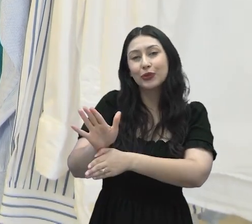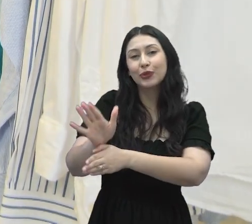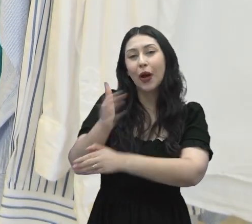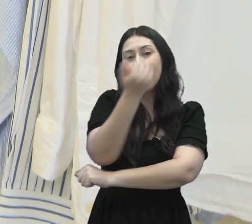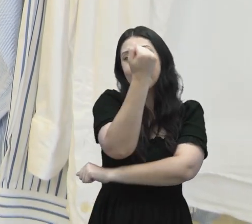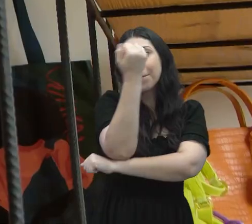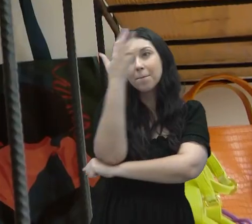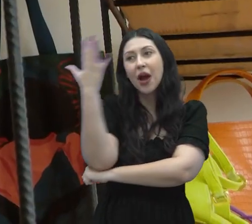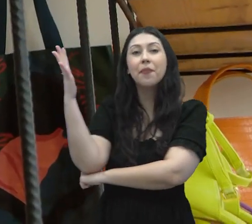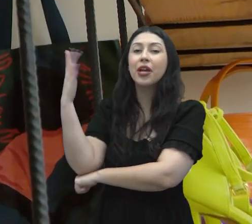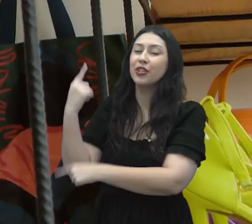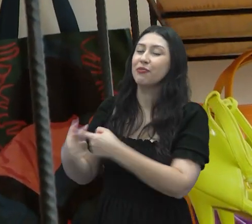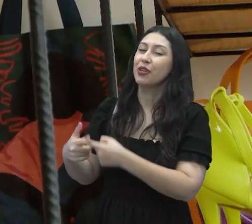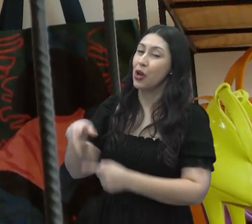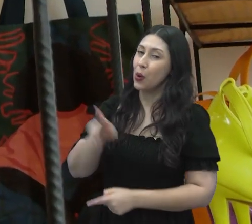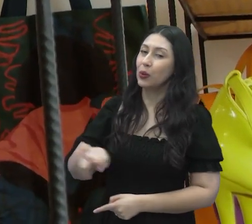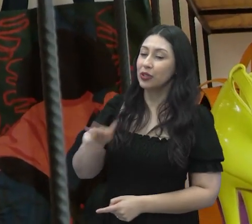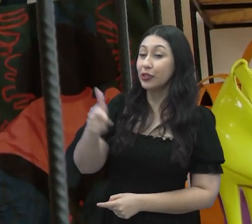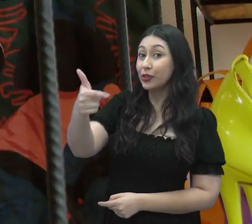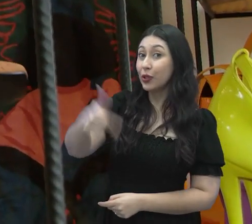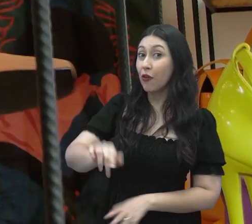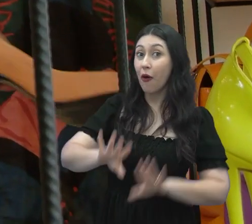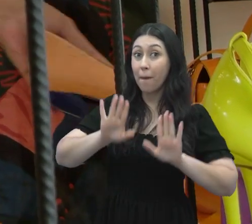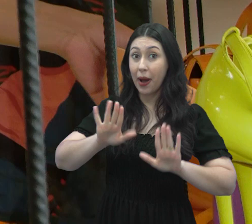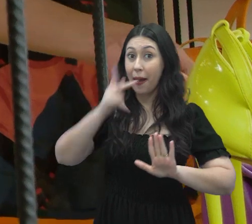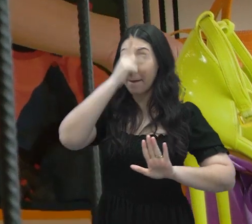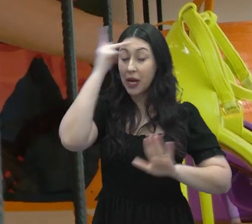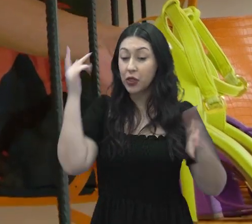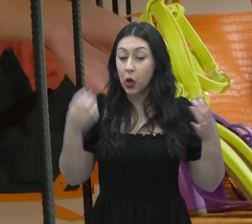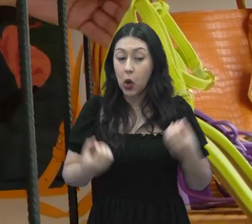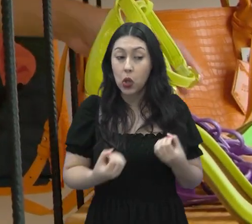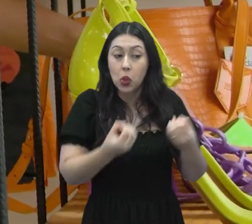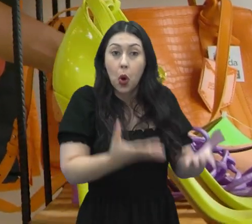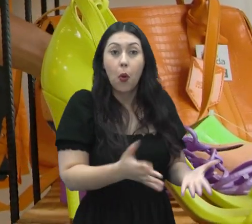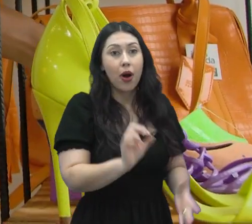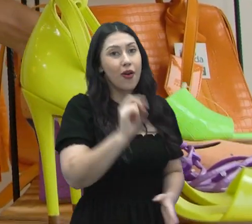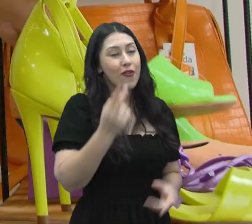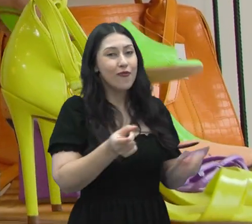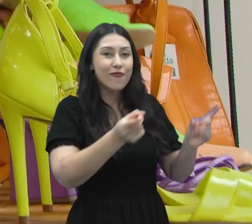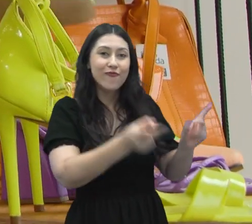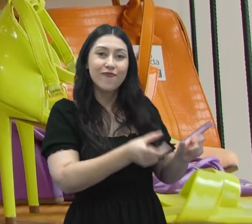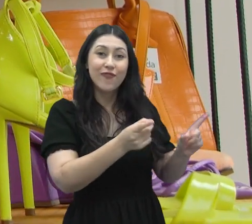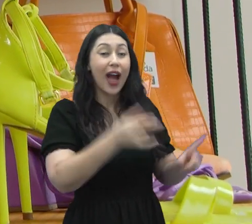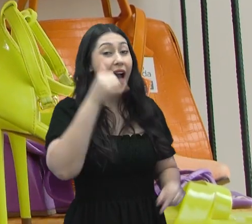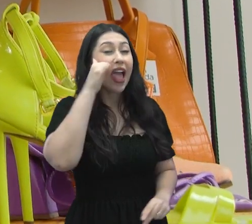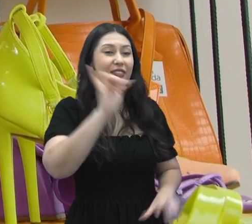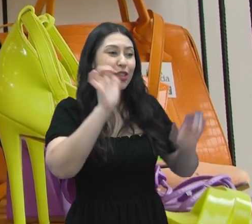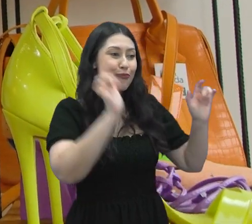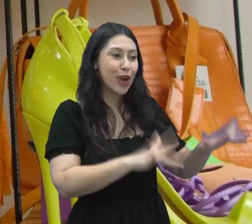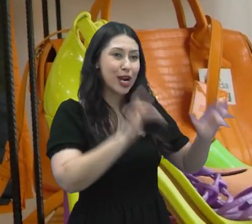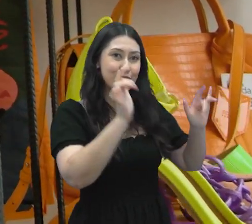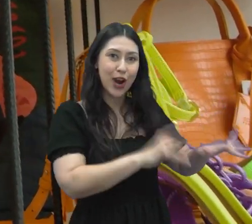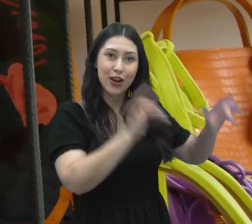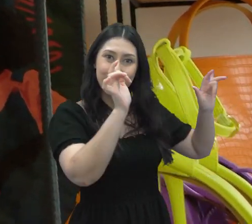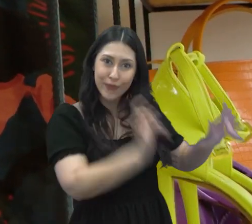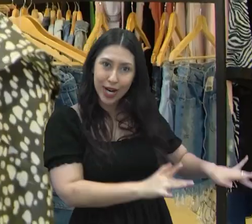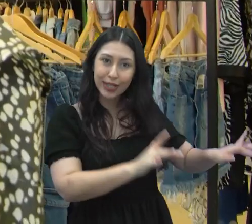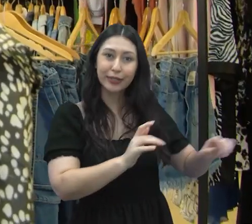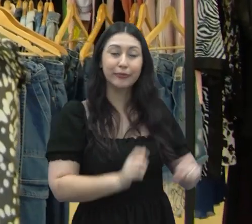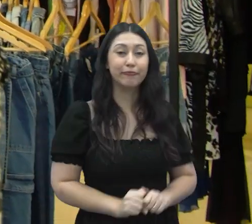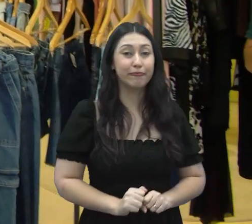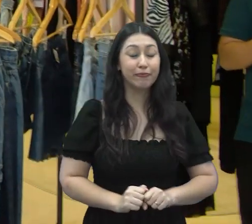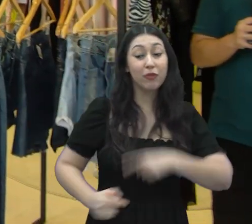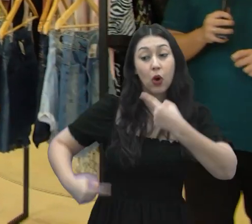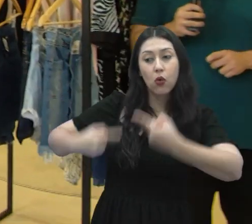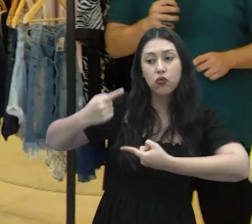recursos naturais ao reutilizar uma peça. Já para quem doa ou vende para a loja, evita o descarte.